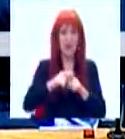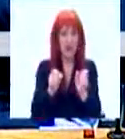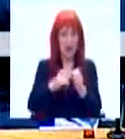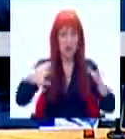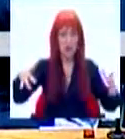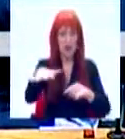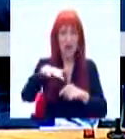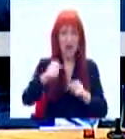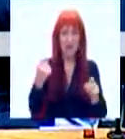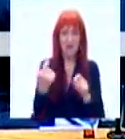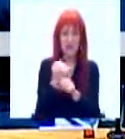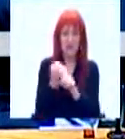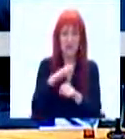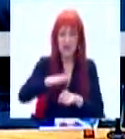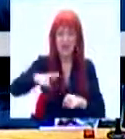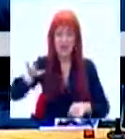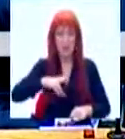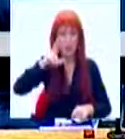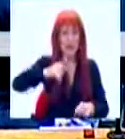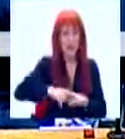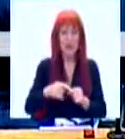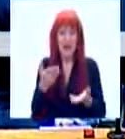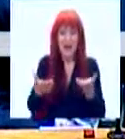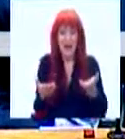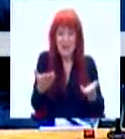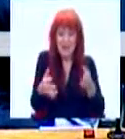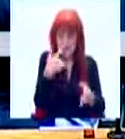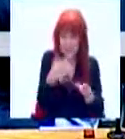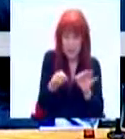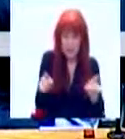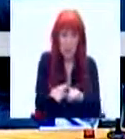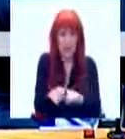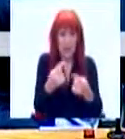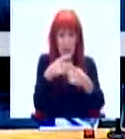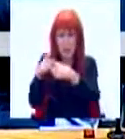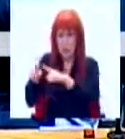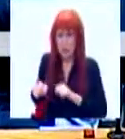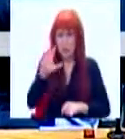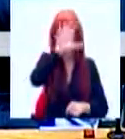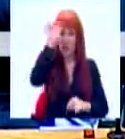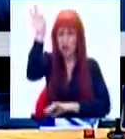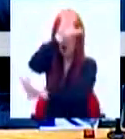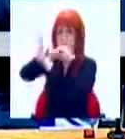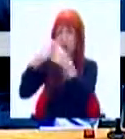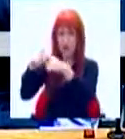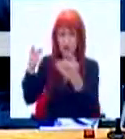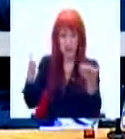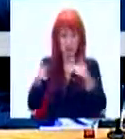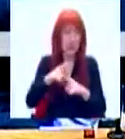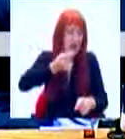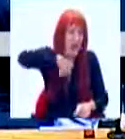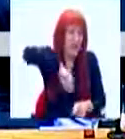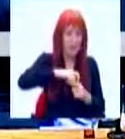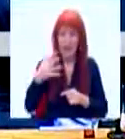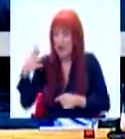alargar o âmbito da atividade científica em Portugal, equiparando-a a um leque diversificado de países europeus, quer a Espanha,